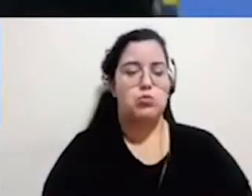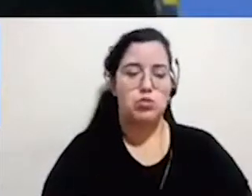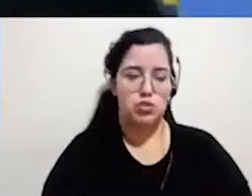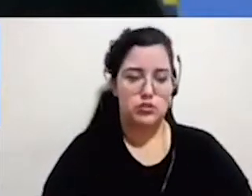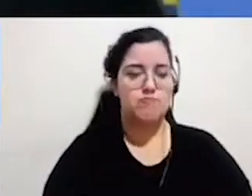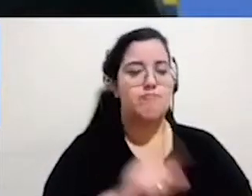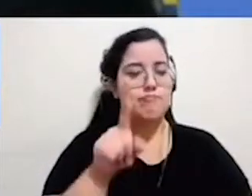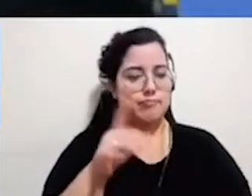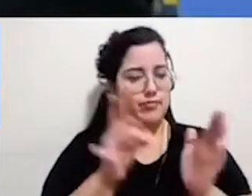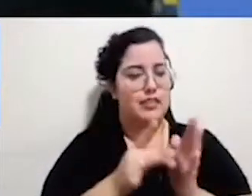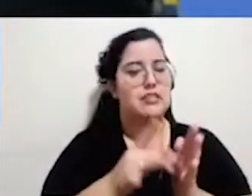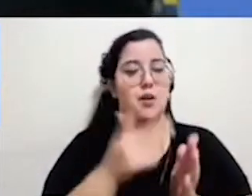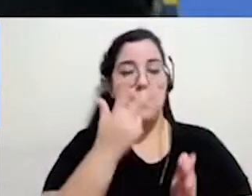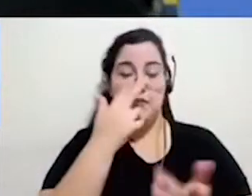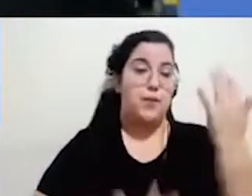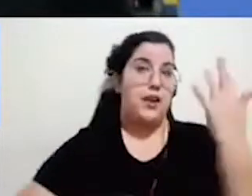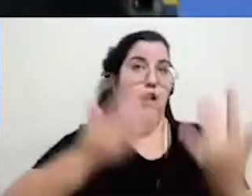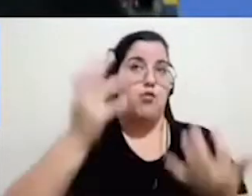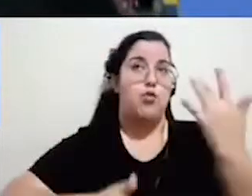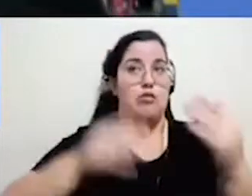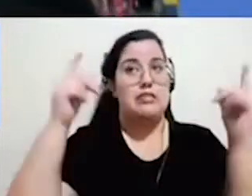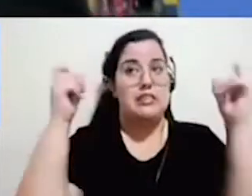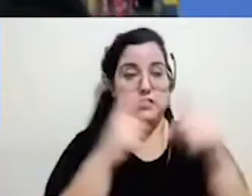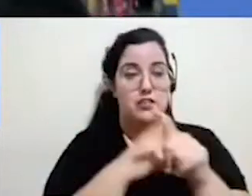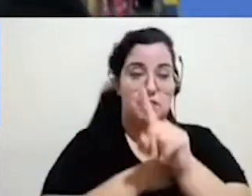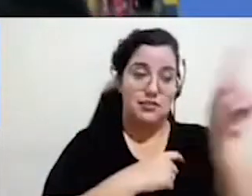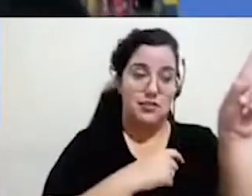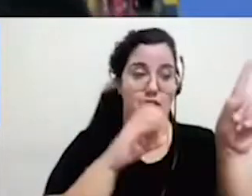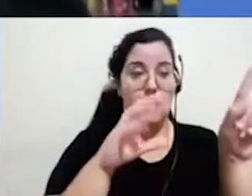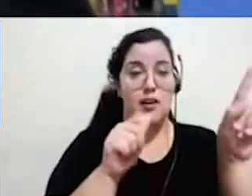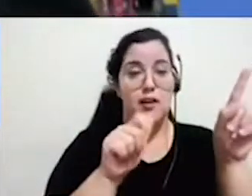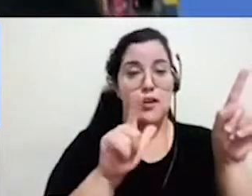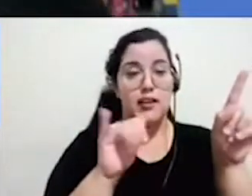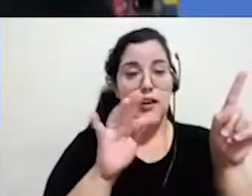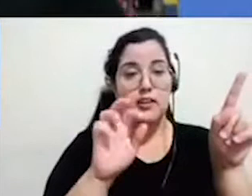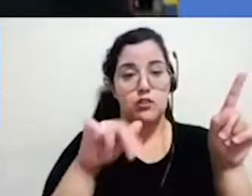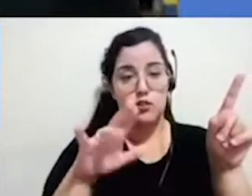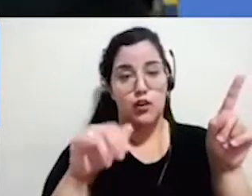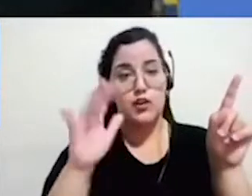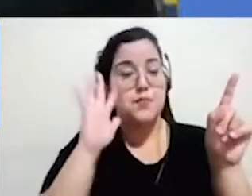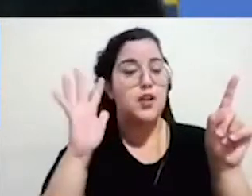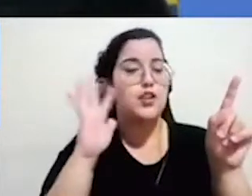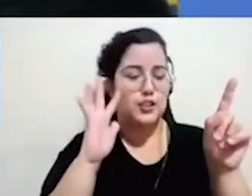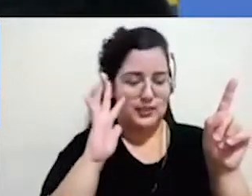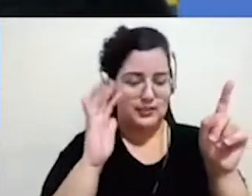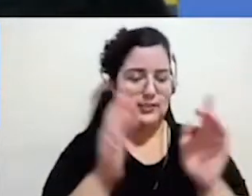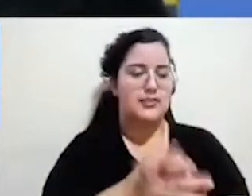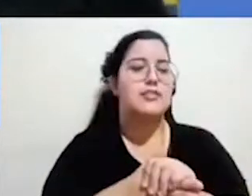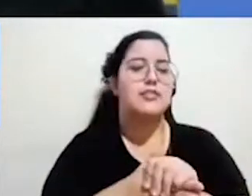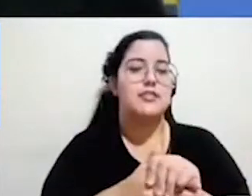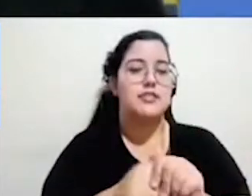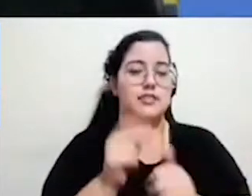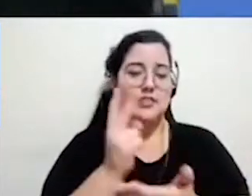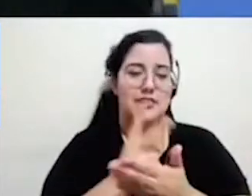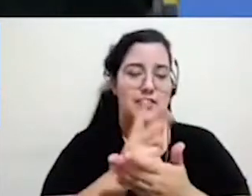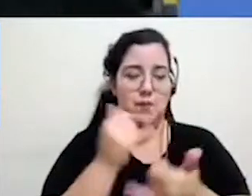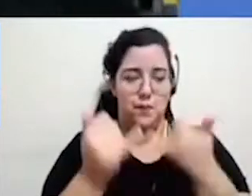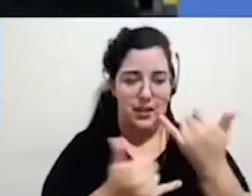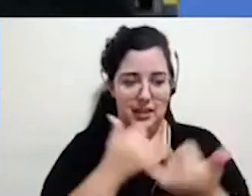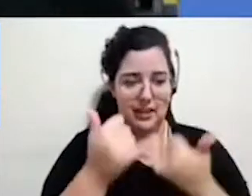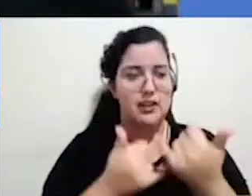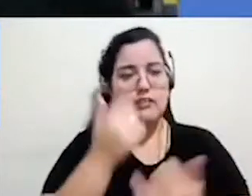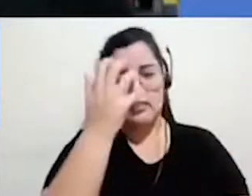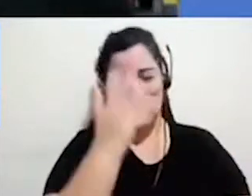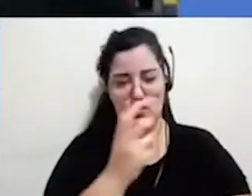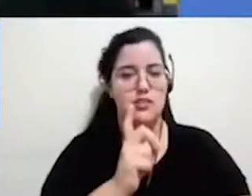lá da Califórnia. Eu já estou, não, é só brincando sobre uma coisa muito séria,